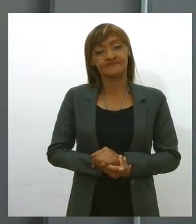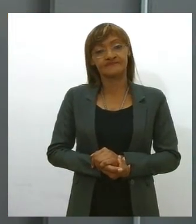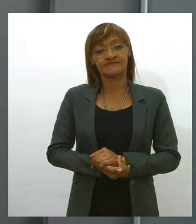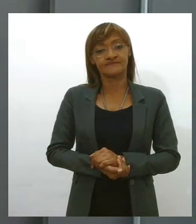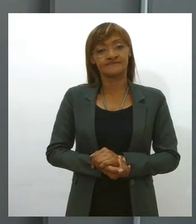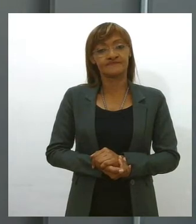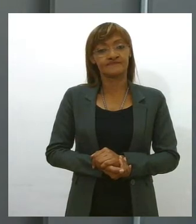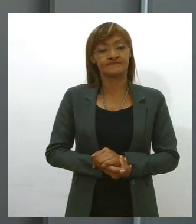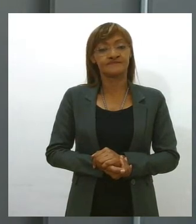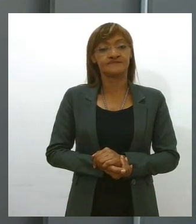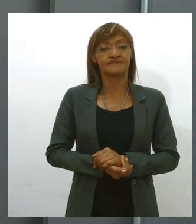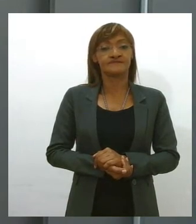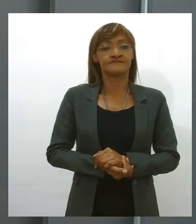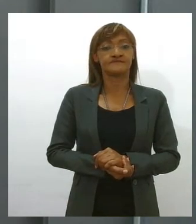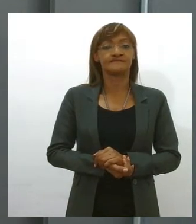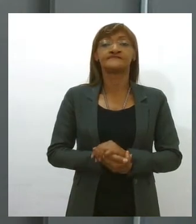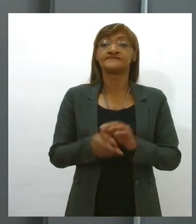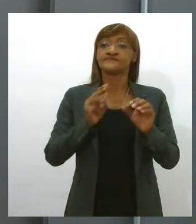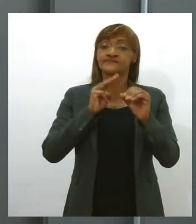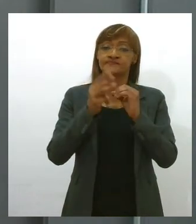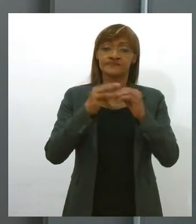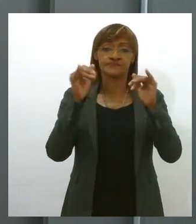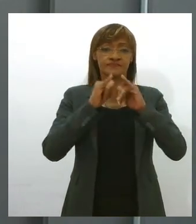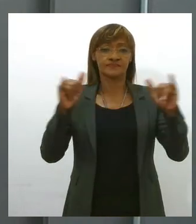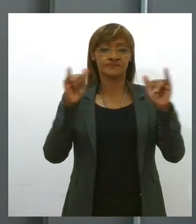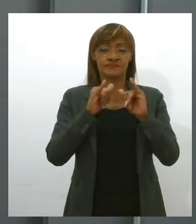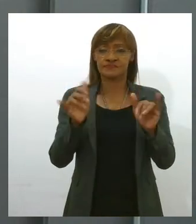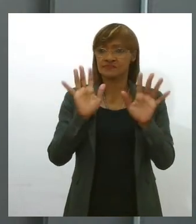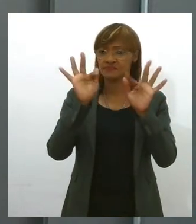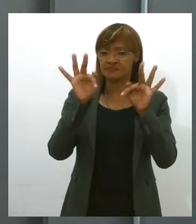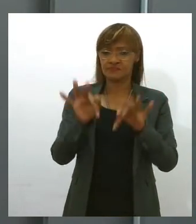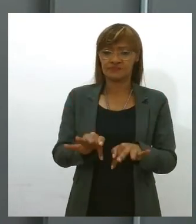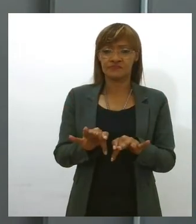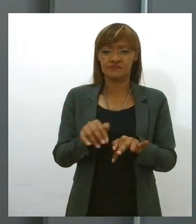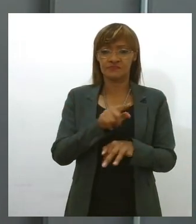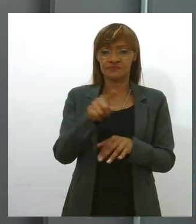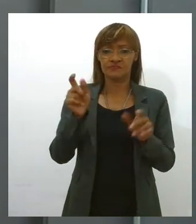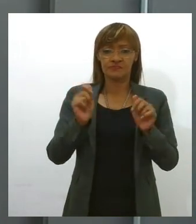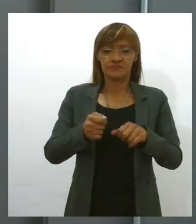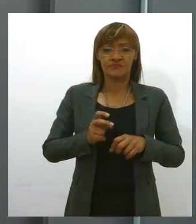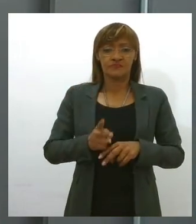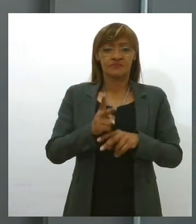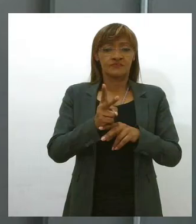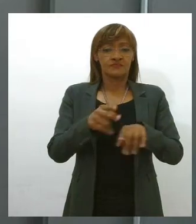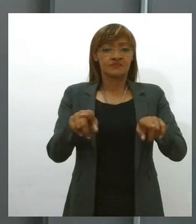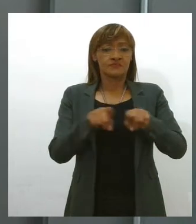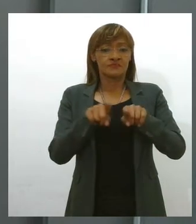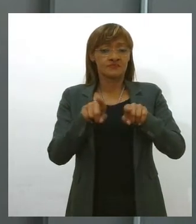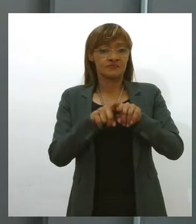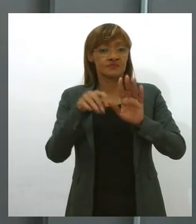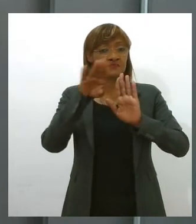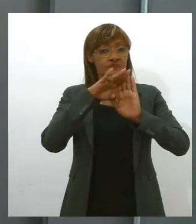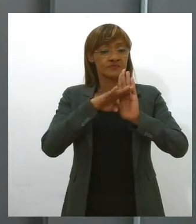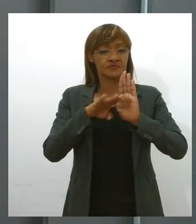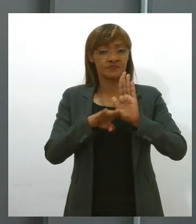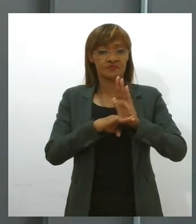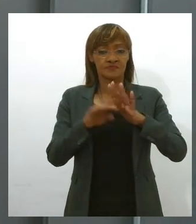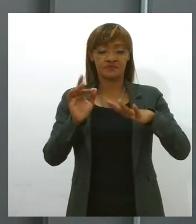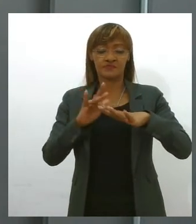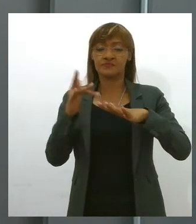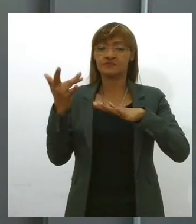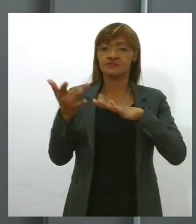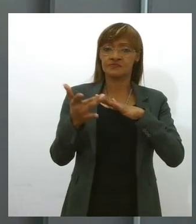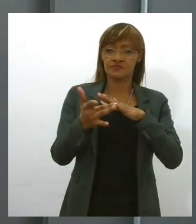e esta edição do Alerta Notícias fica por aqui você pode acompanhar também a nossa programação através das redes sociais no